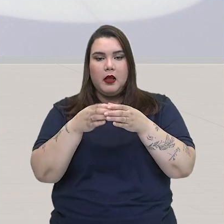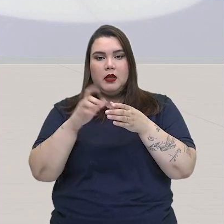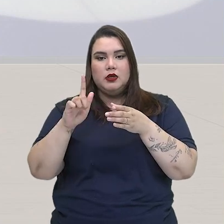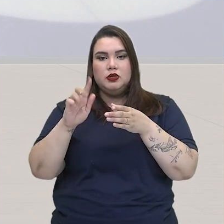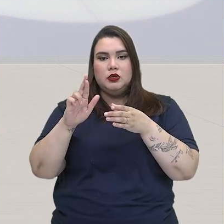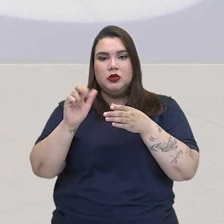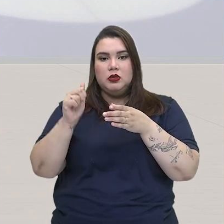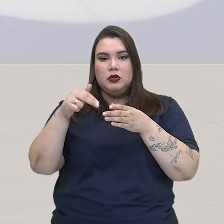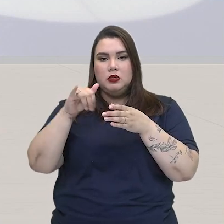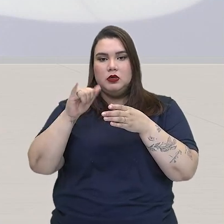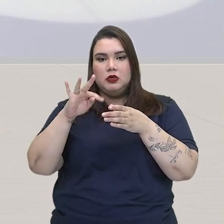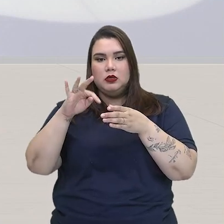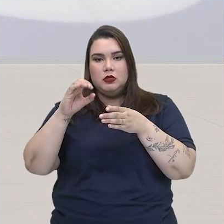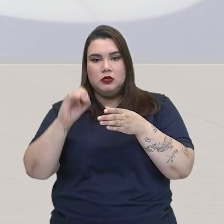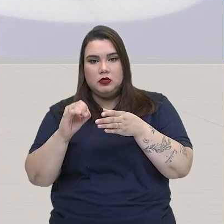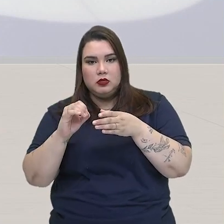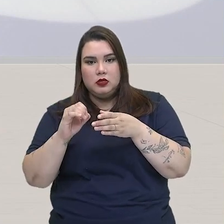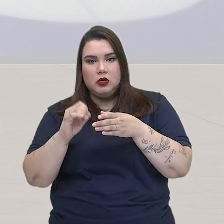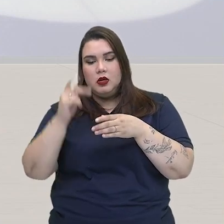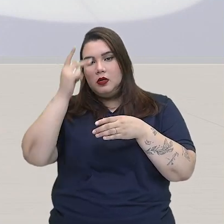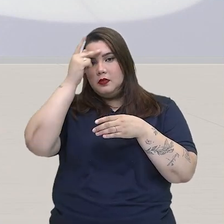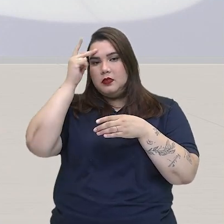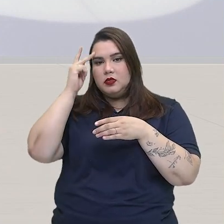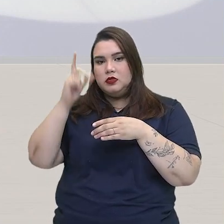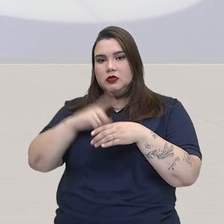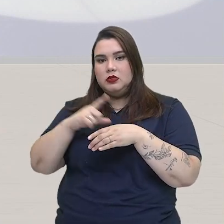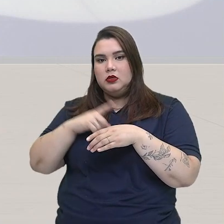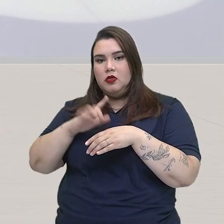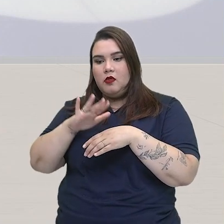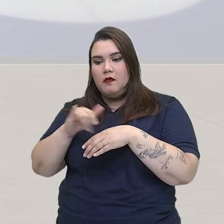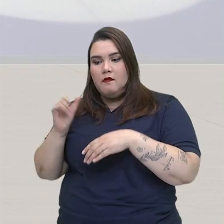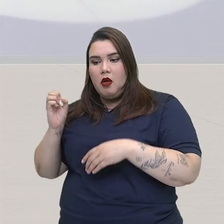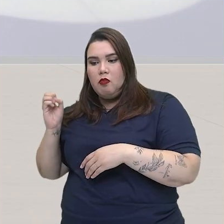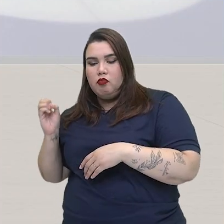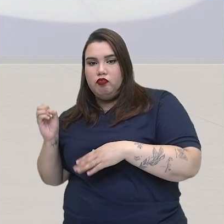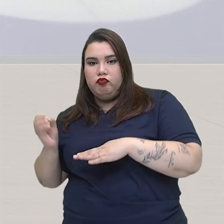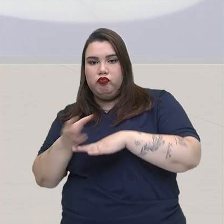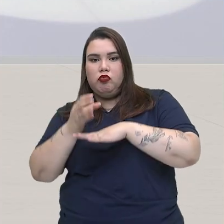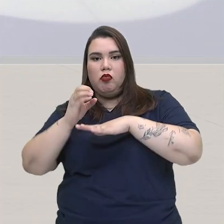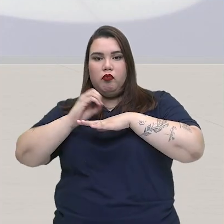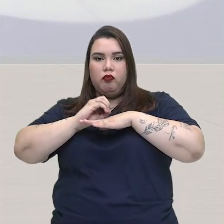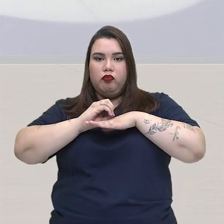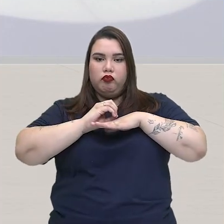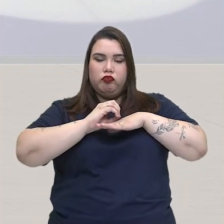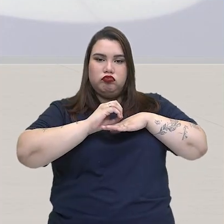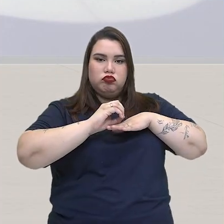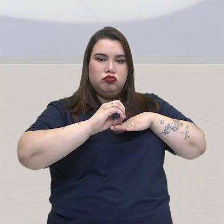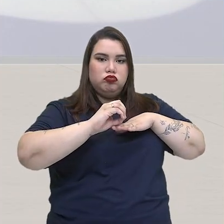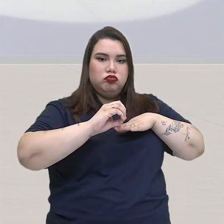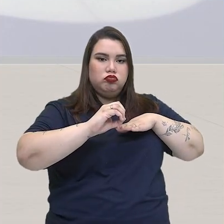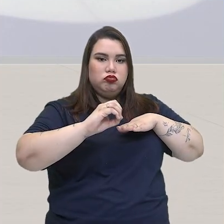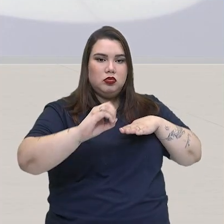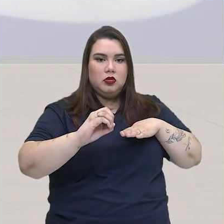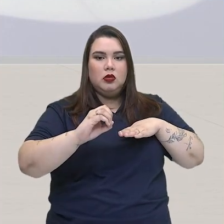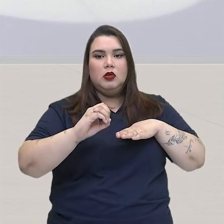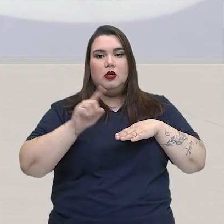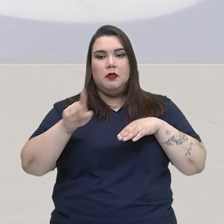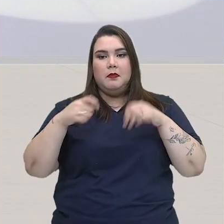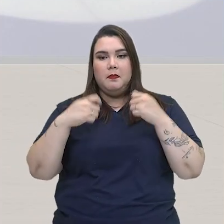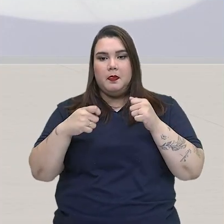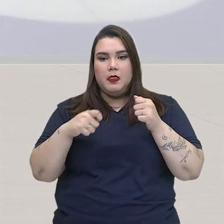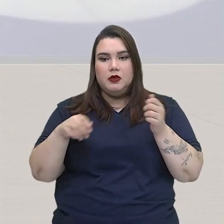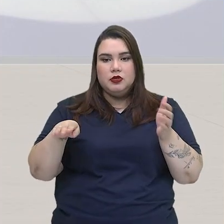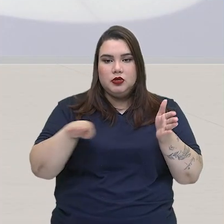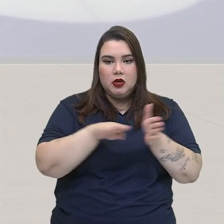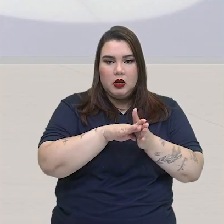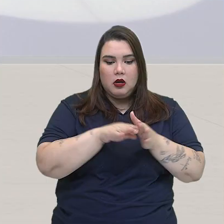nosso jogador ele vai lançar essa pedra e essa pedra tem que chegar aqui, ó, nesse